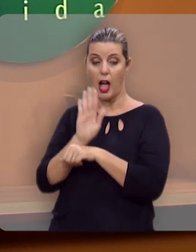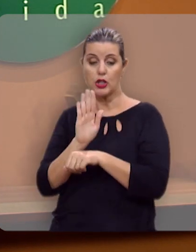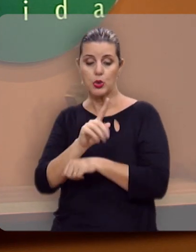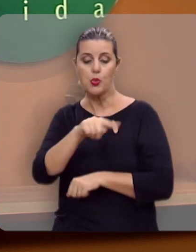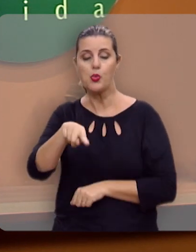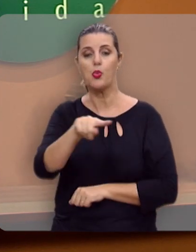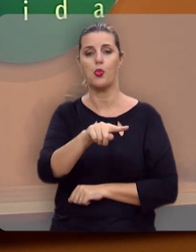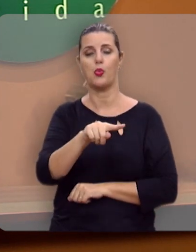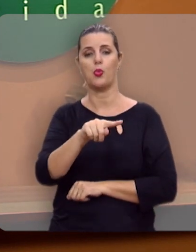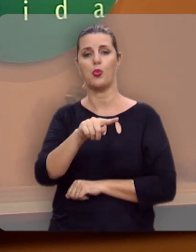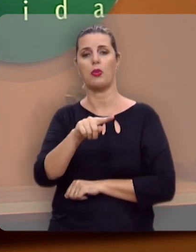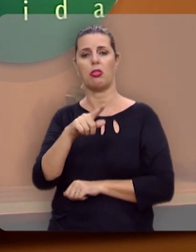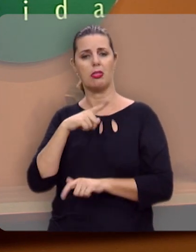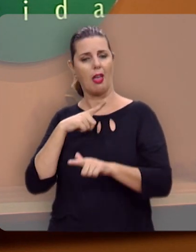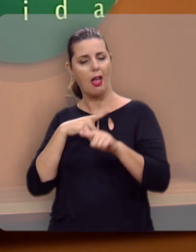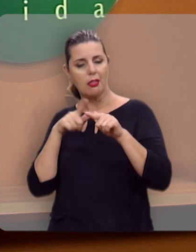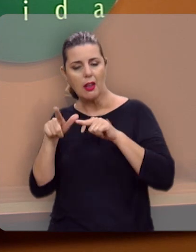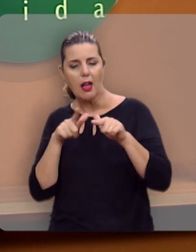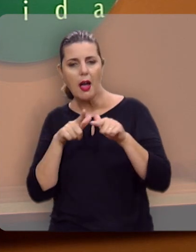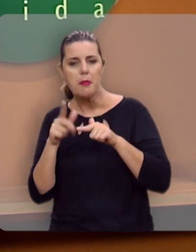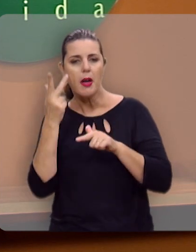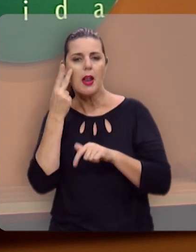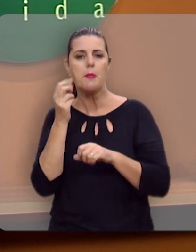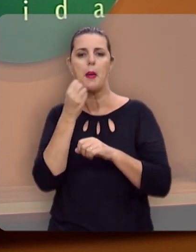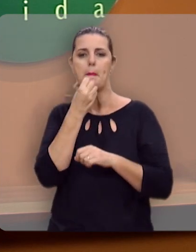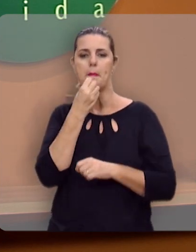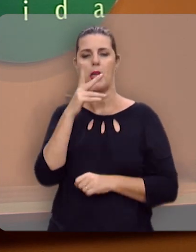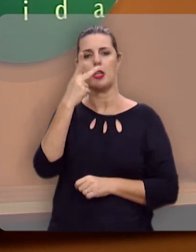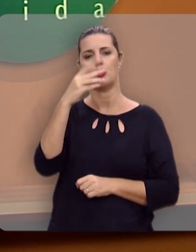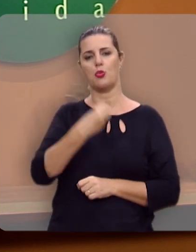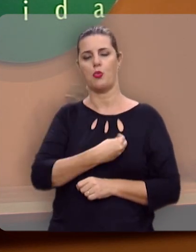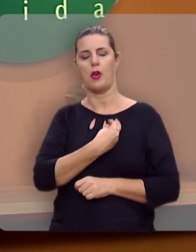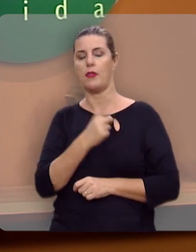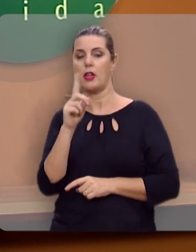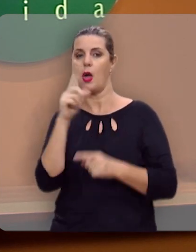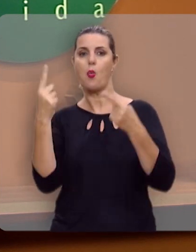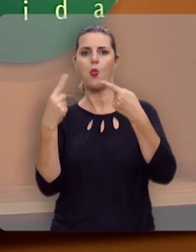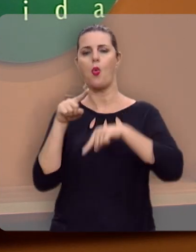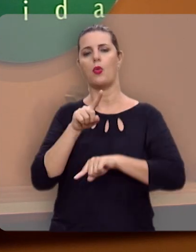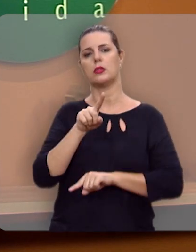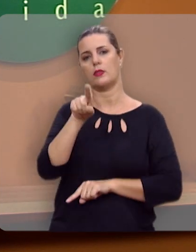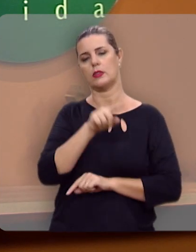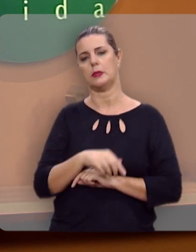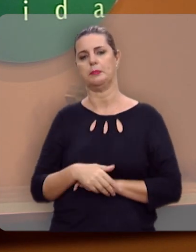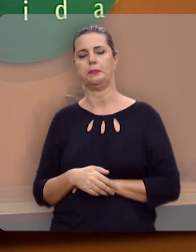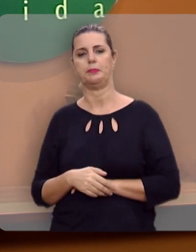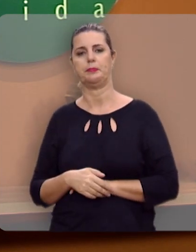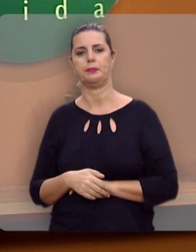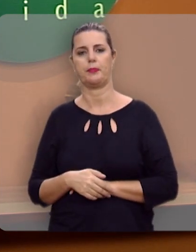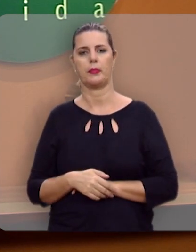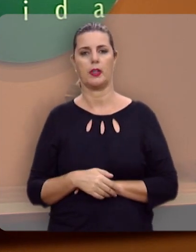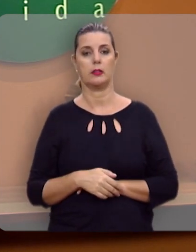sua ajuda e Ele está trabalhando para o seu bem e não contra você.